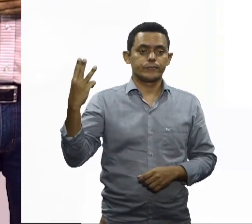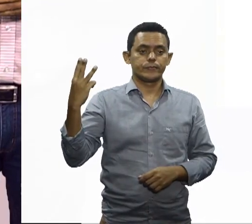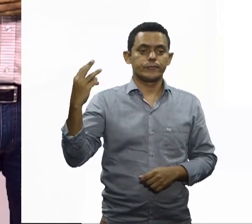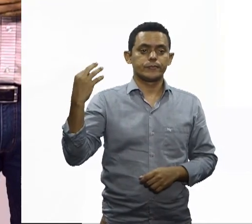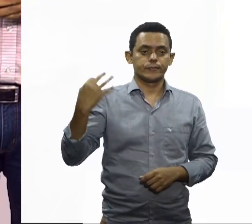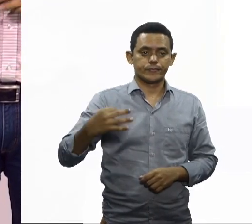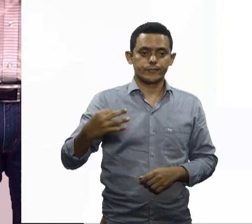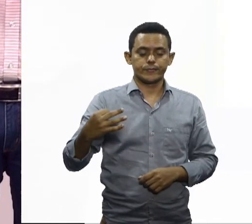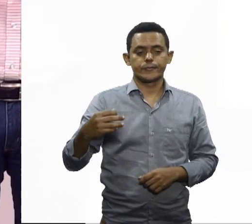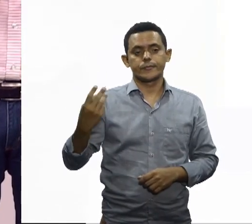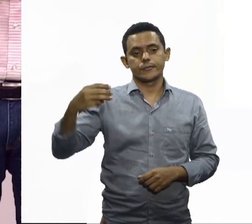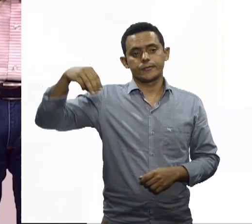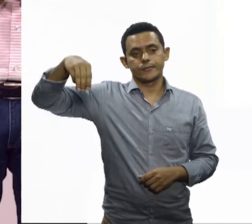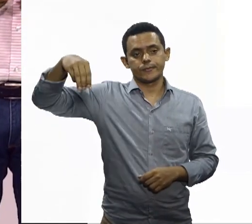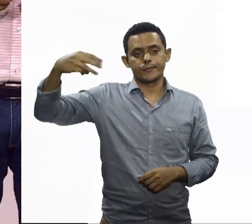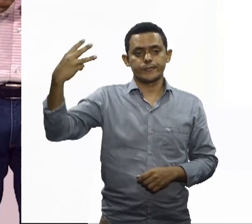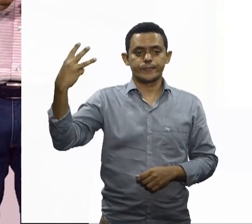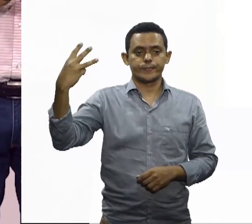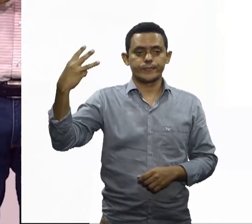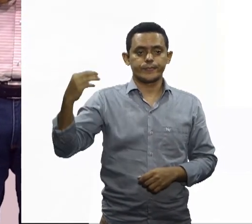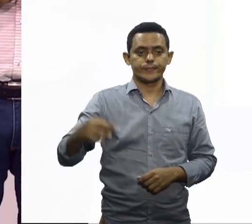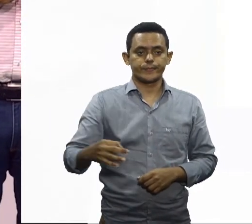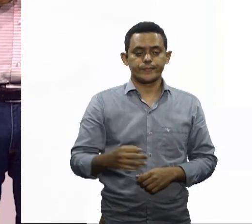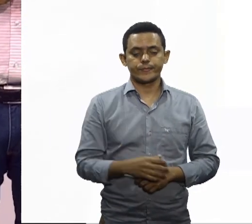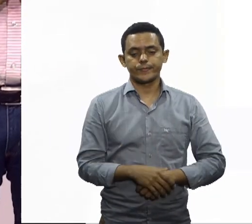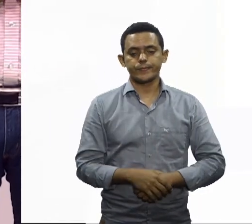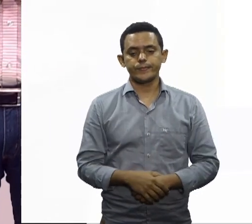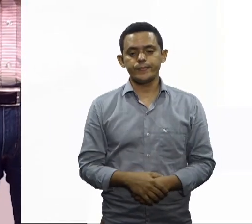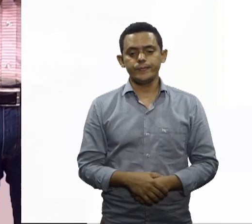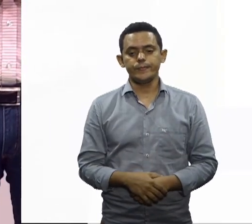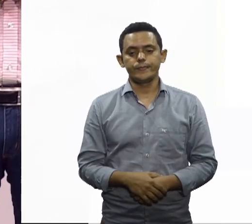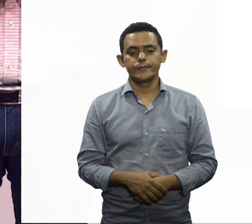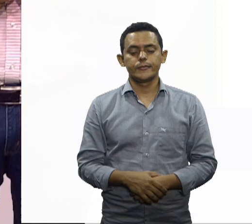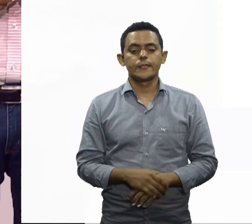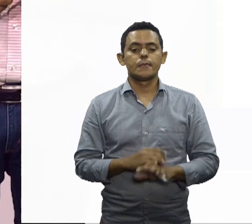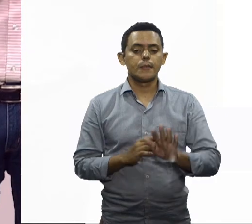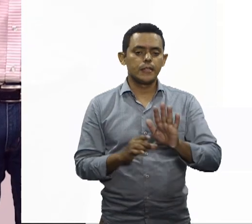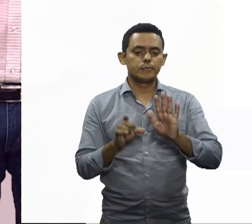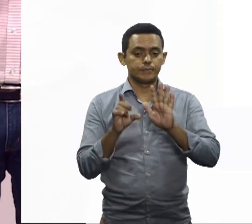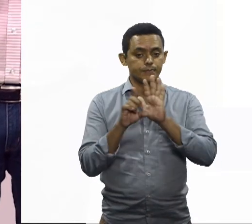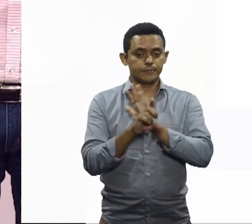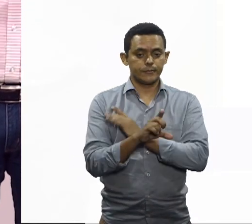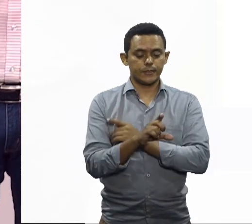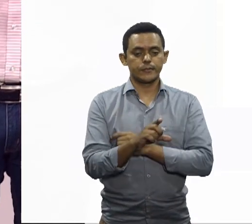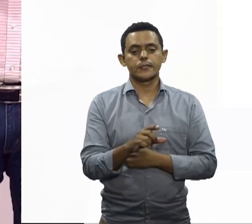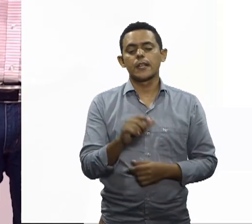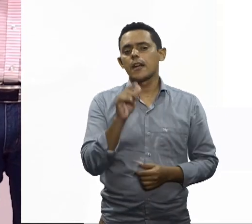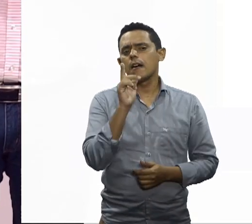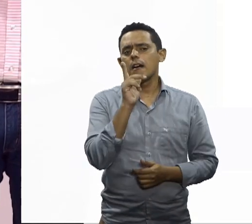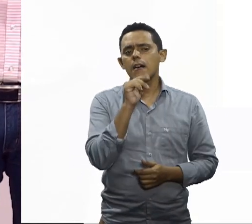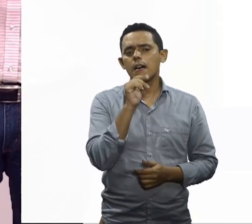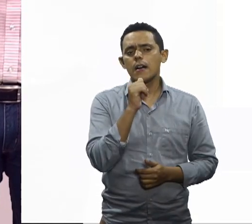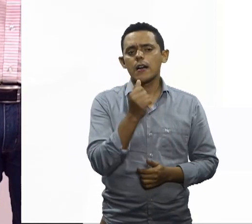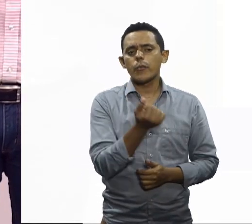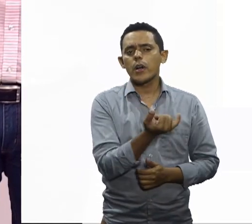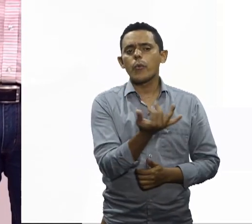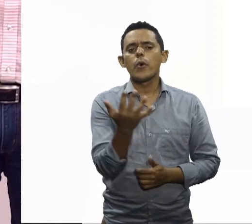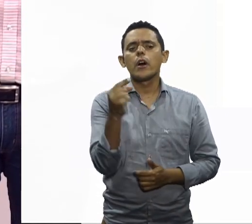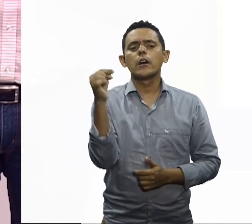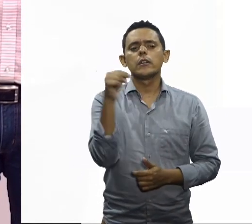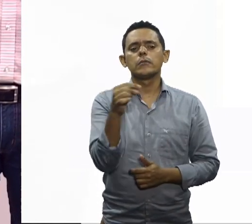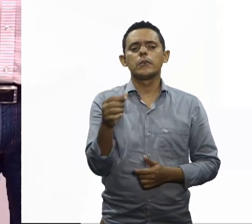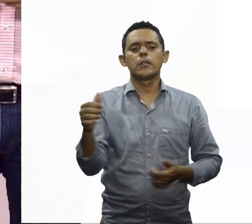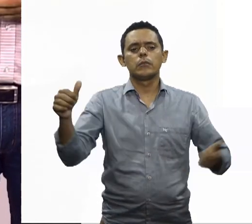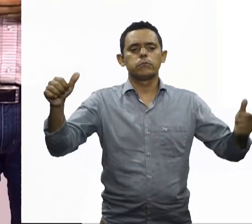N a terceira. Então, olha só, pessoal. Ele quer saber quantos litros de água são necessários para